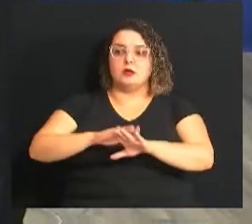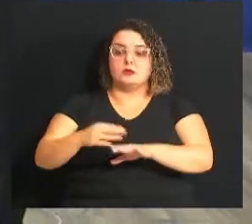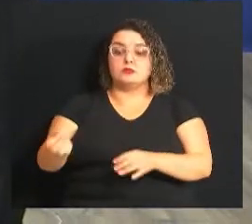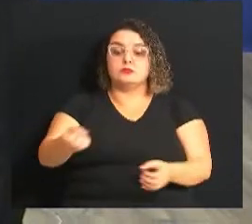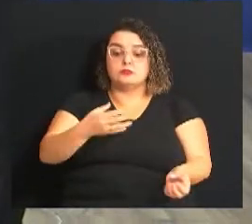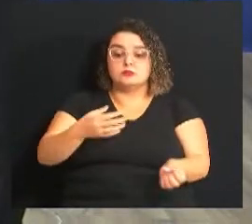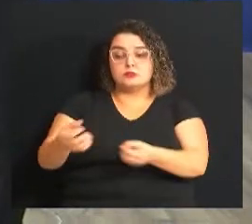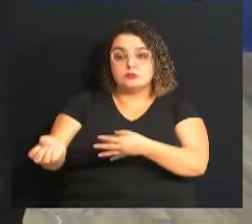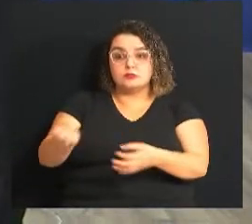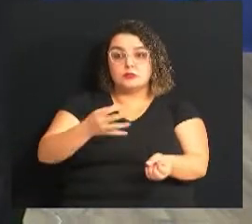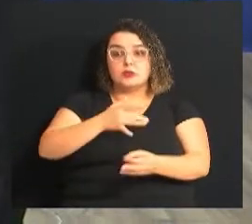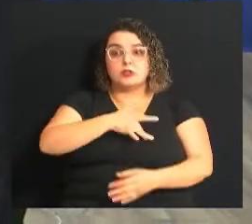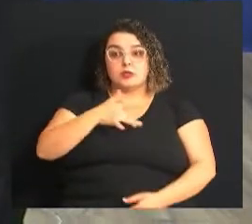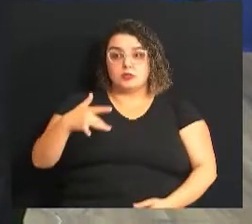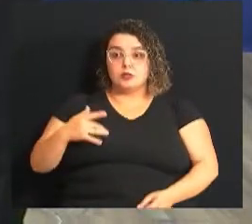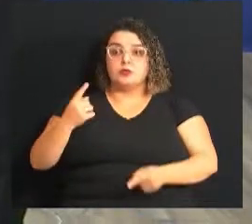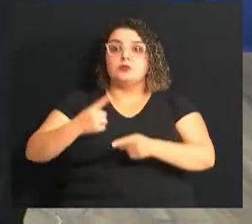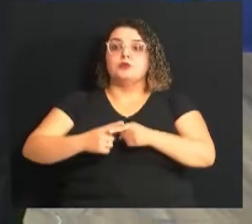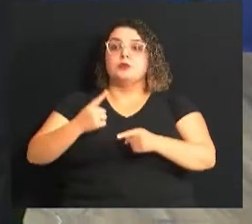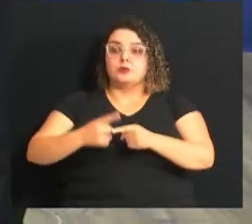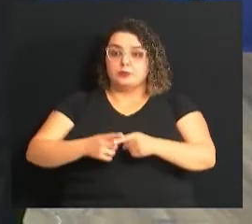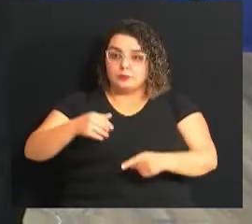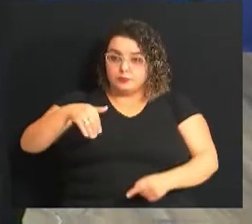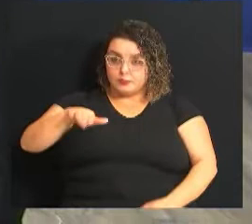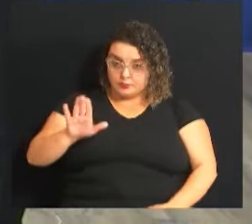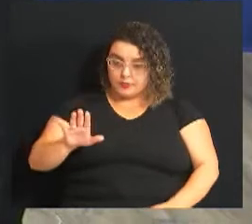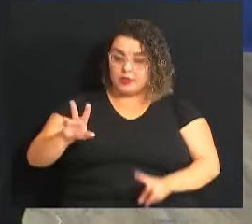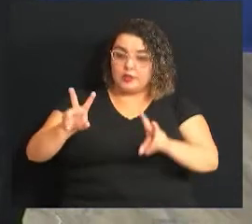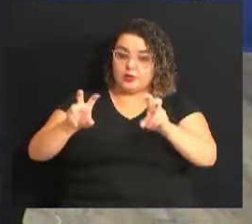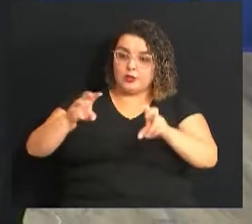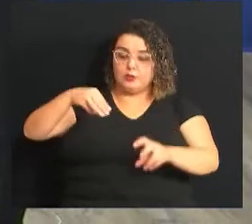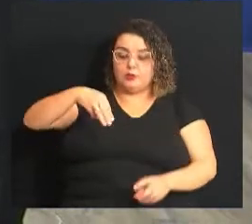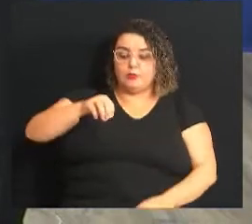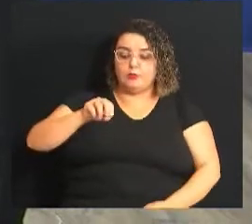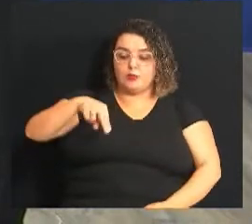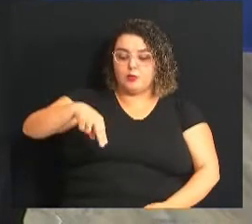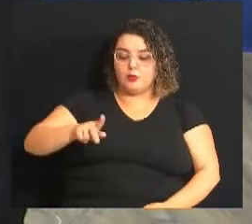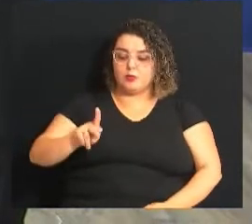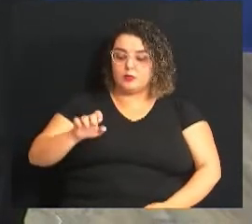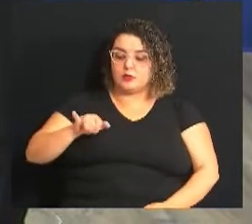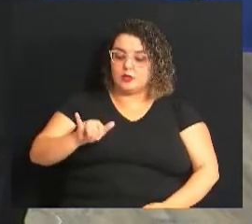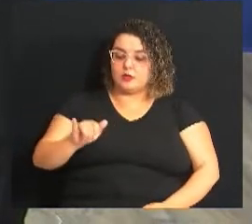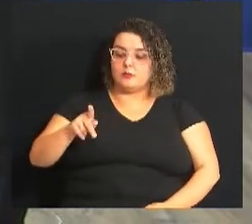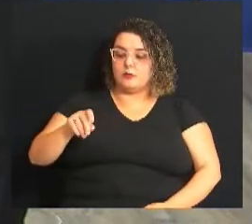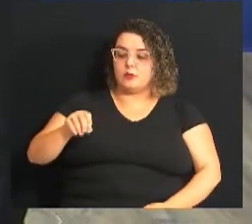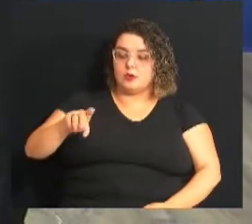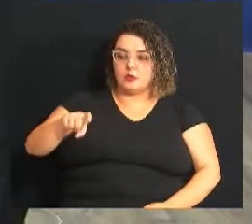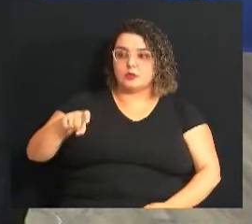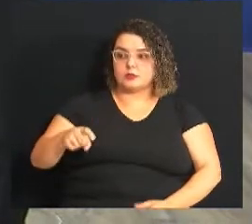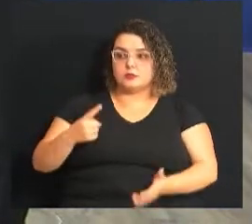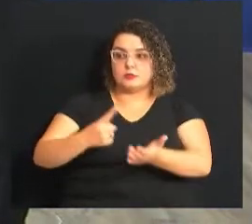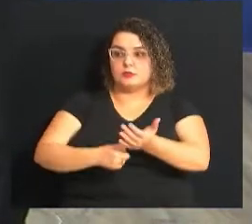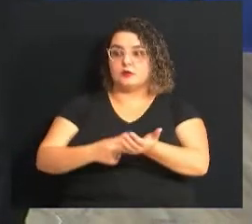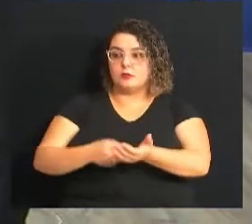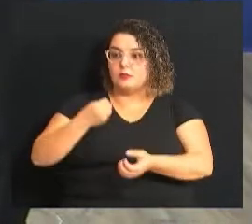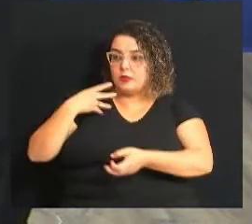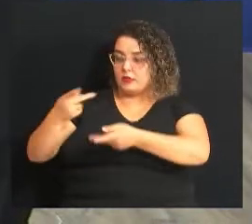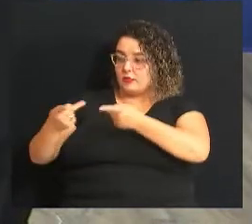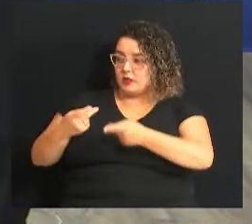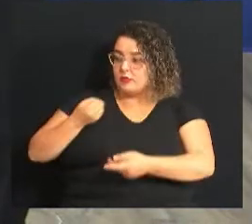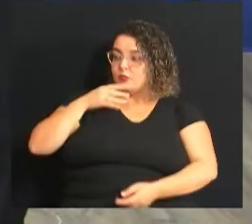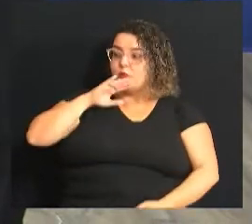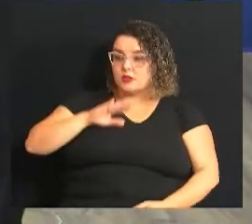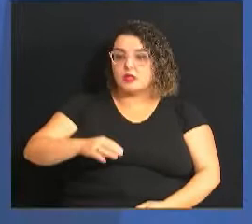de saúde, porque mais casos da Monkeypox foram confirmados. Seja bem-vinda e boa tarde, Mirna. Boa